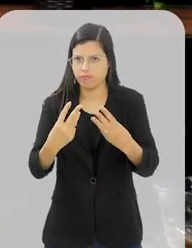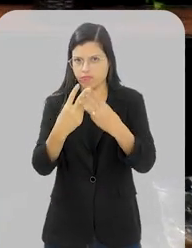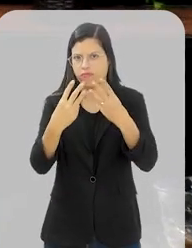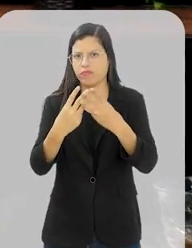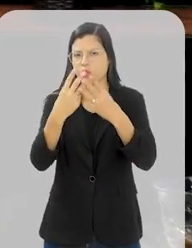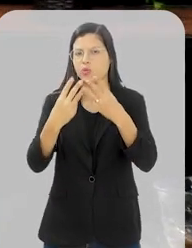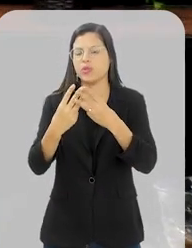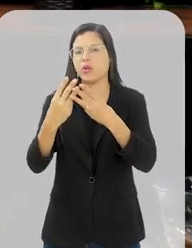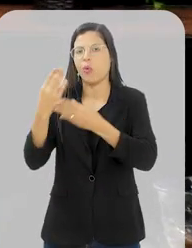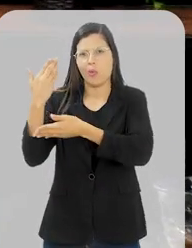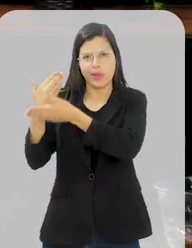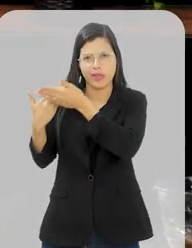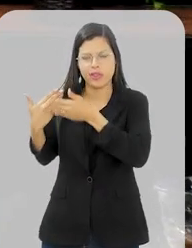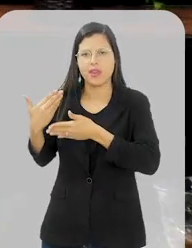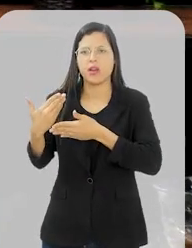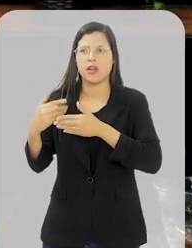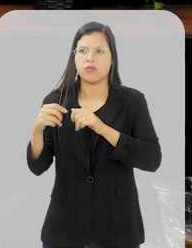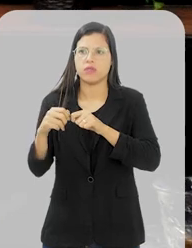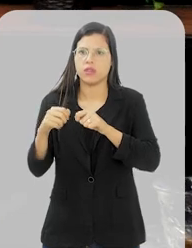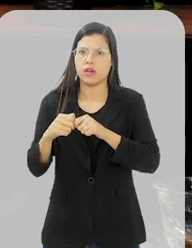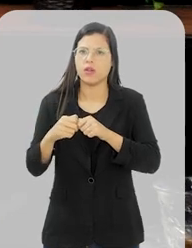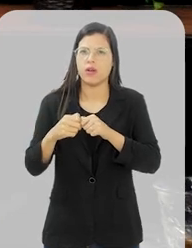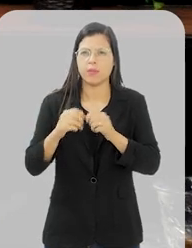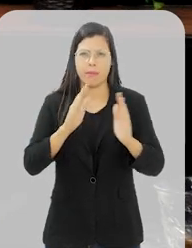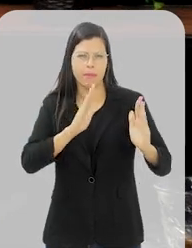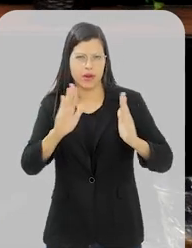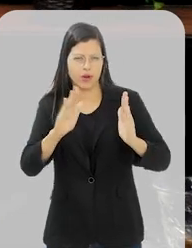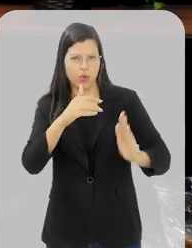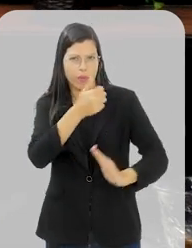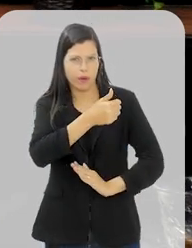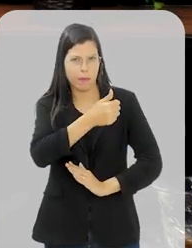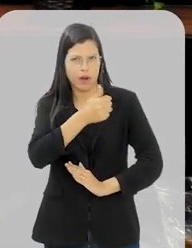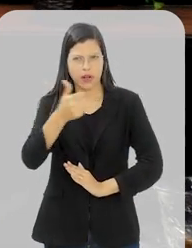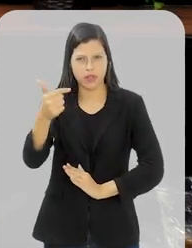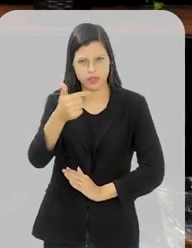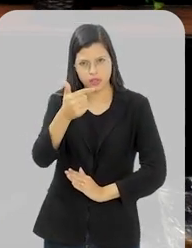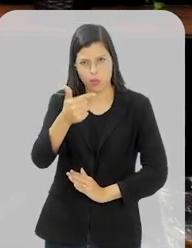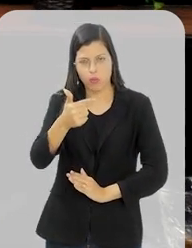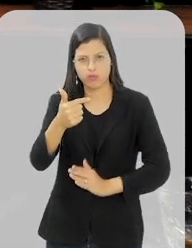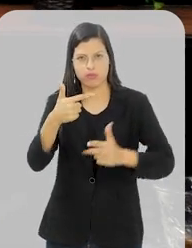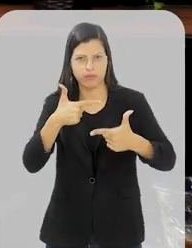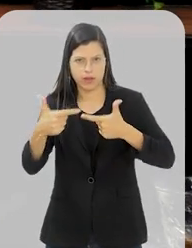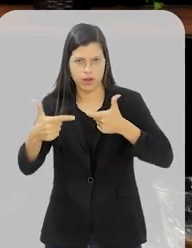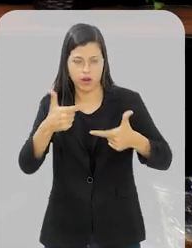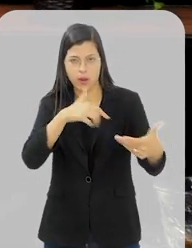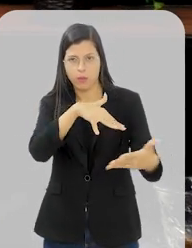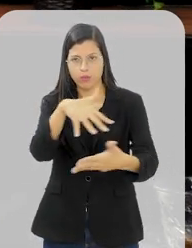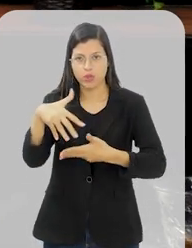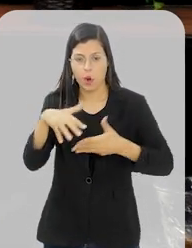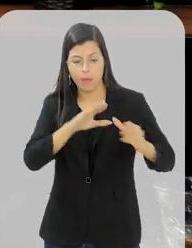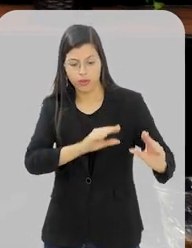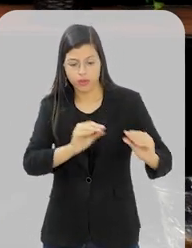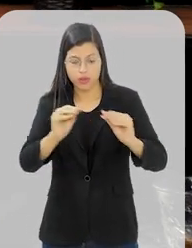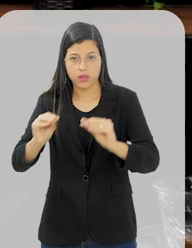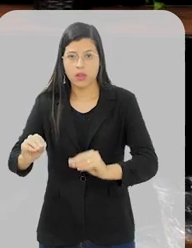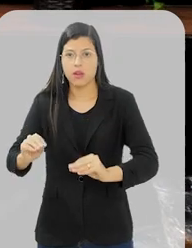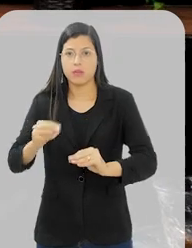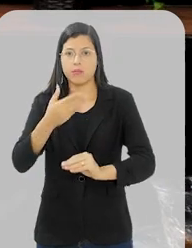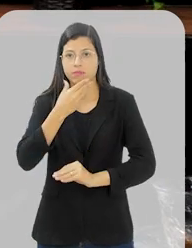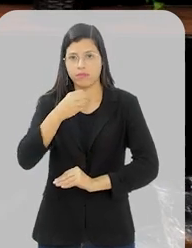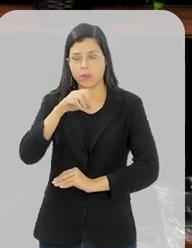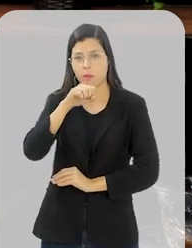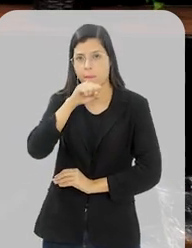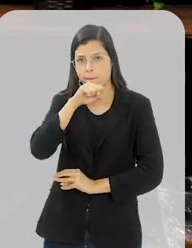judeus naquela época fizeram com que muitos entre a primeira e a segunda guerra mundial emigrarem e assim veio o meu pai com a família